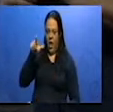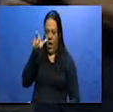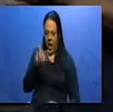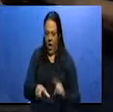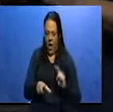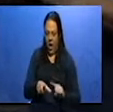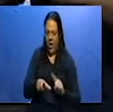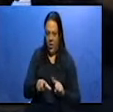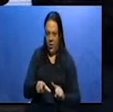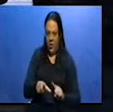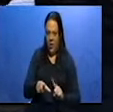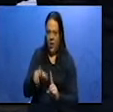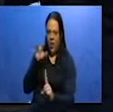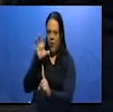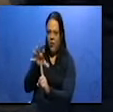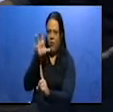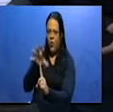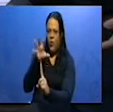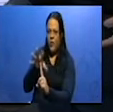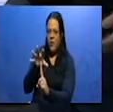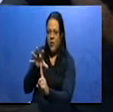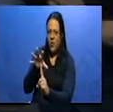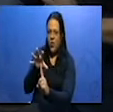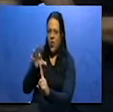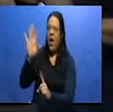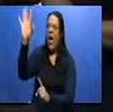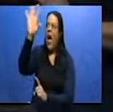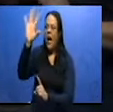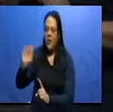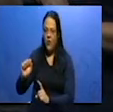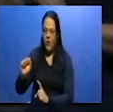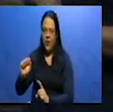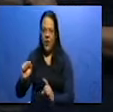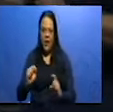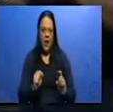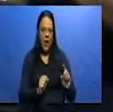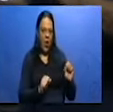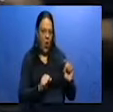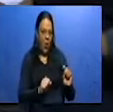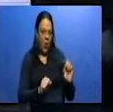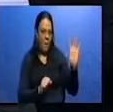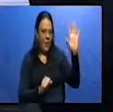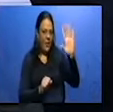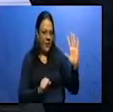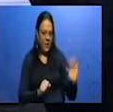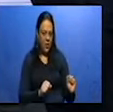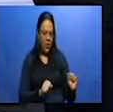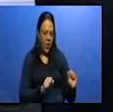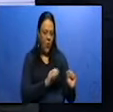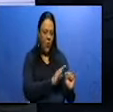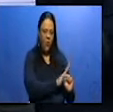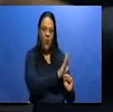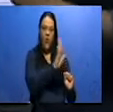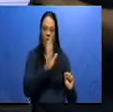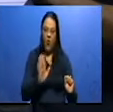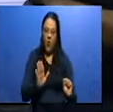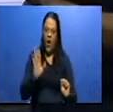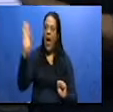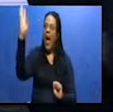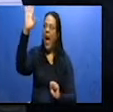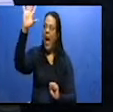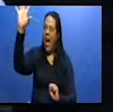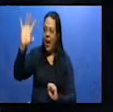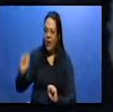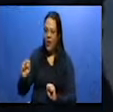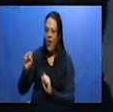gente saindo aqui do território brasileiro e indo até a África. Ó. Nós vamos ler,